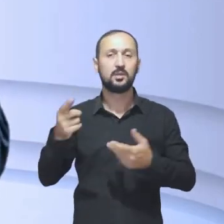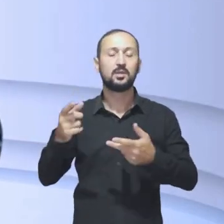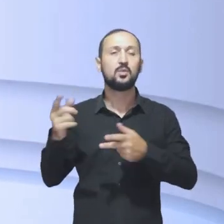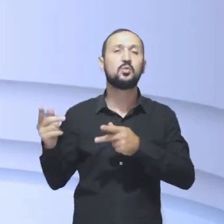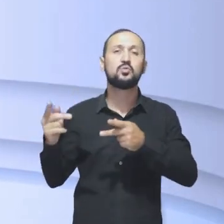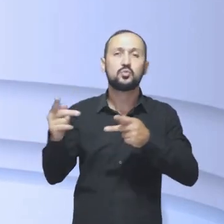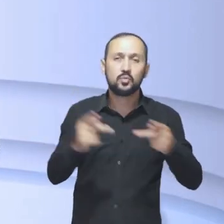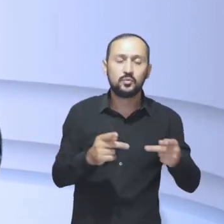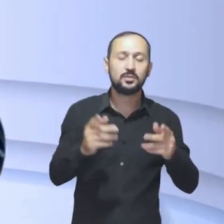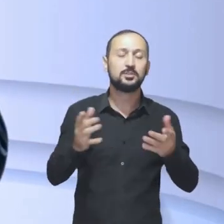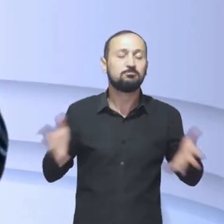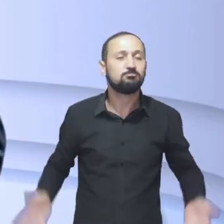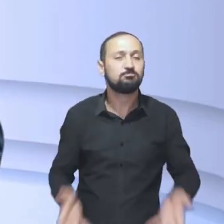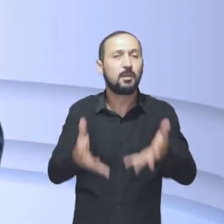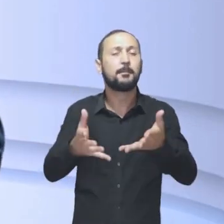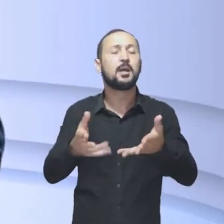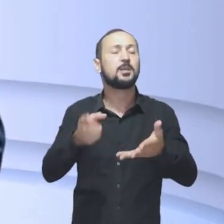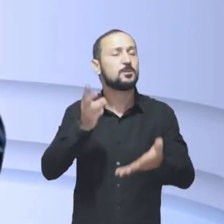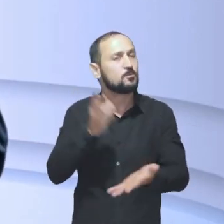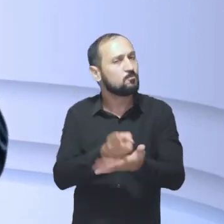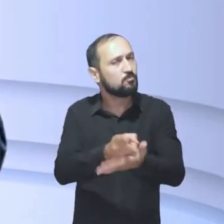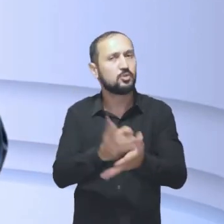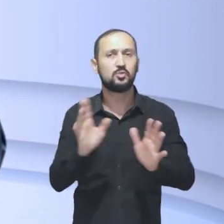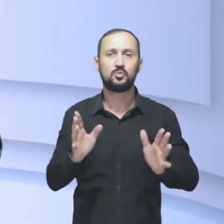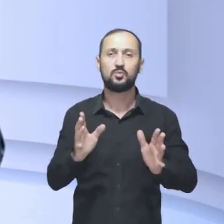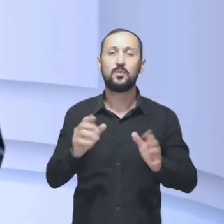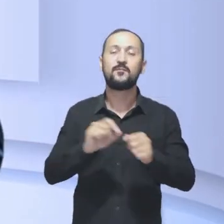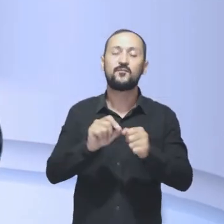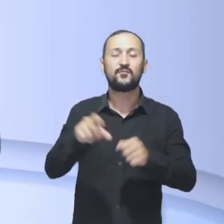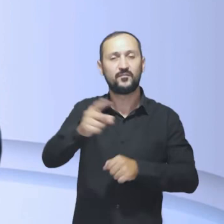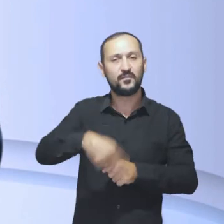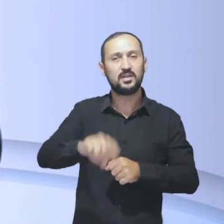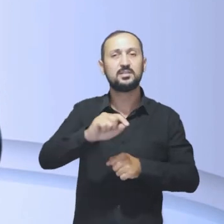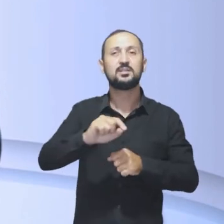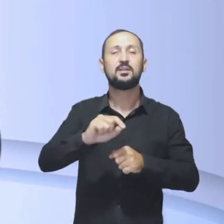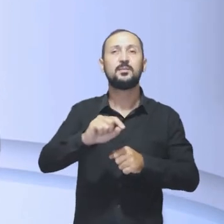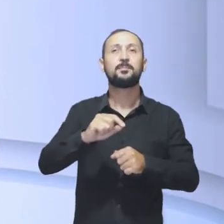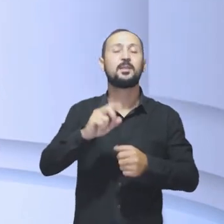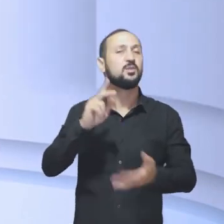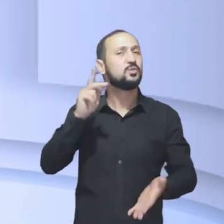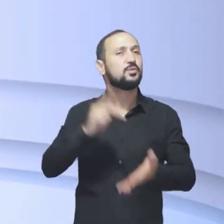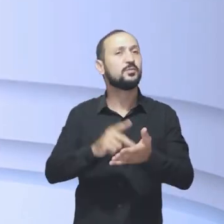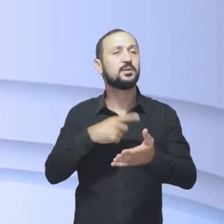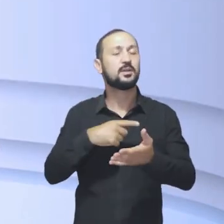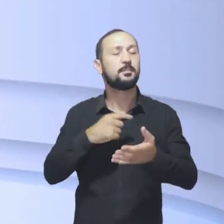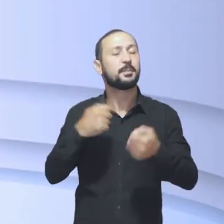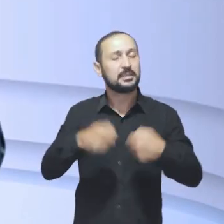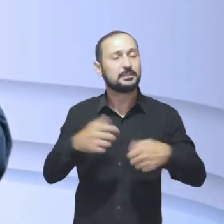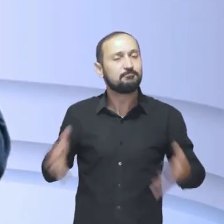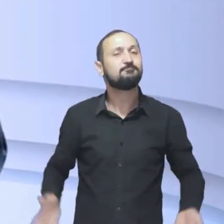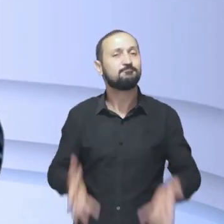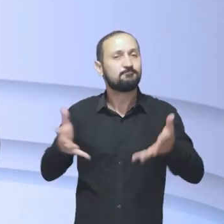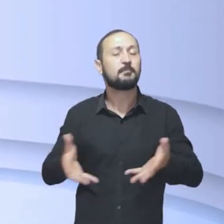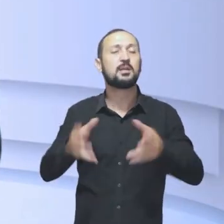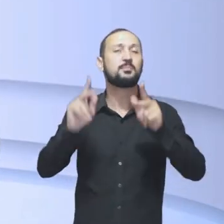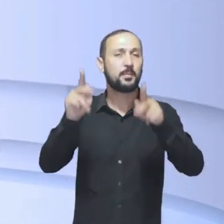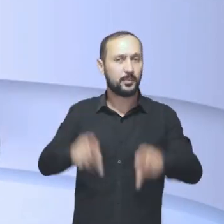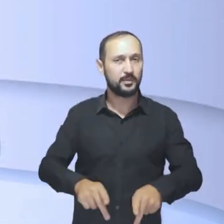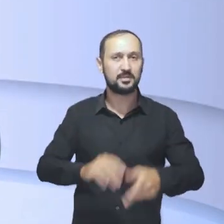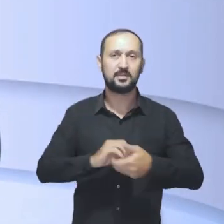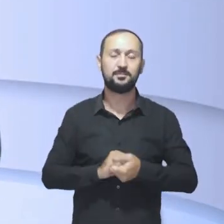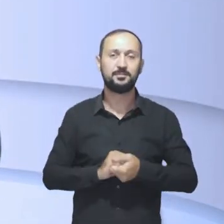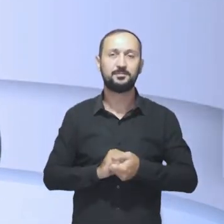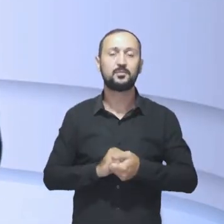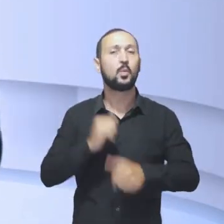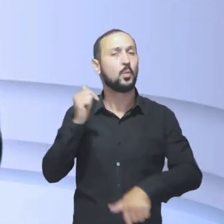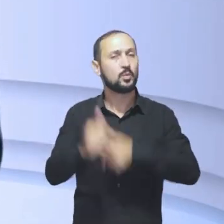isso continue a ser feito e seja, na verdade, até intensificado por parte da população. É um trabalho que é